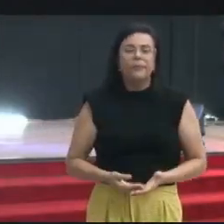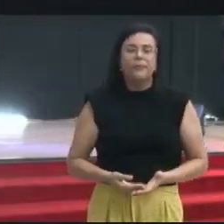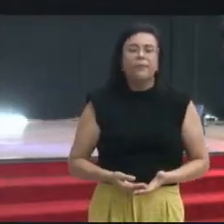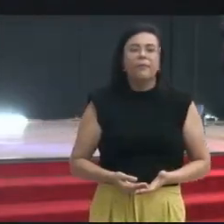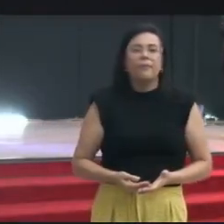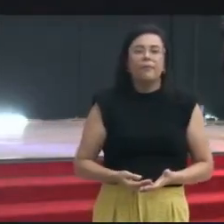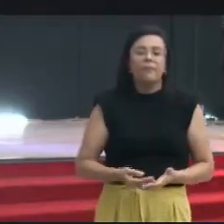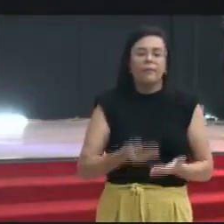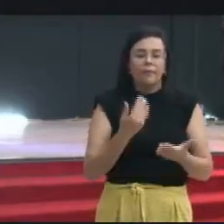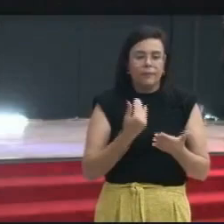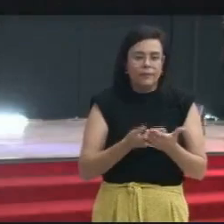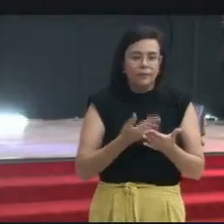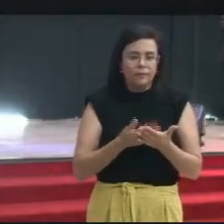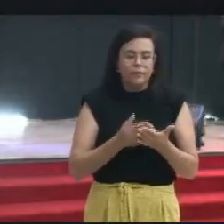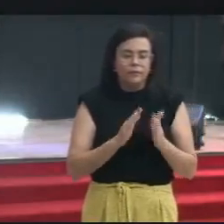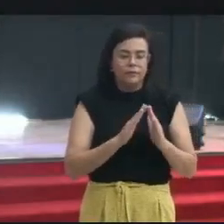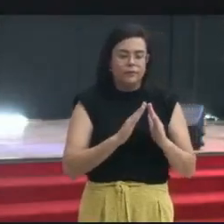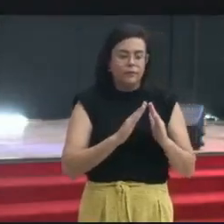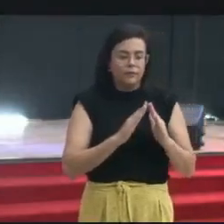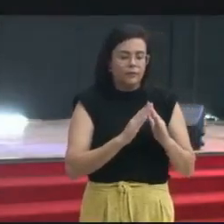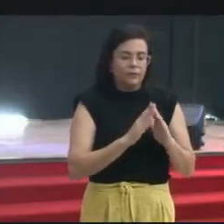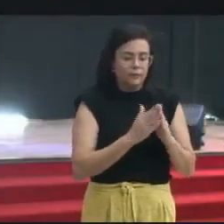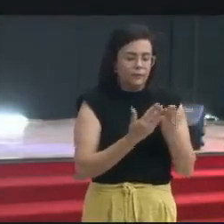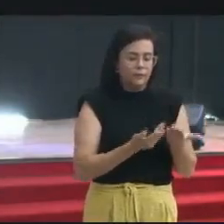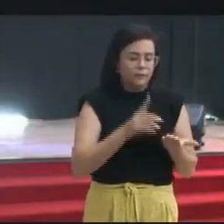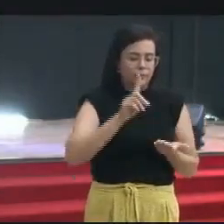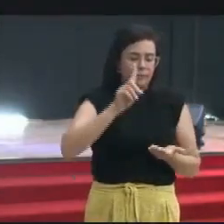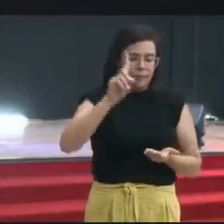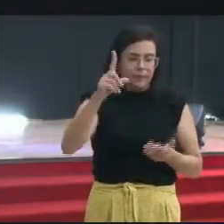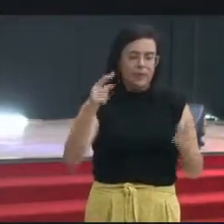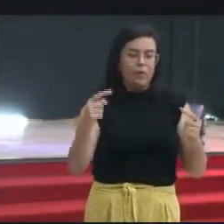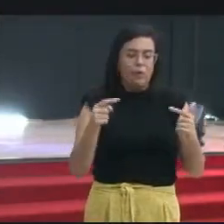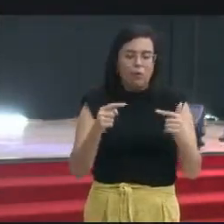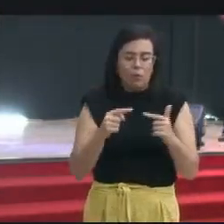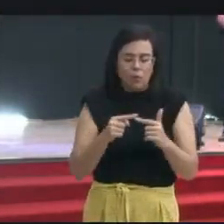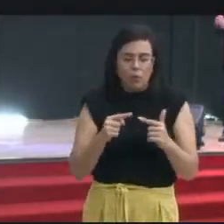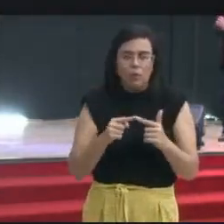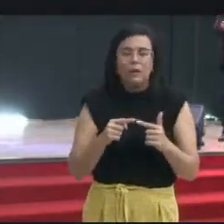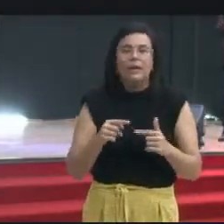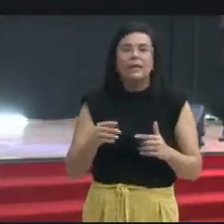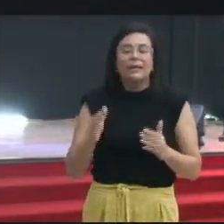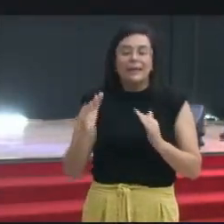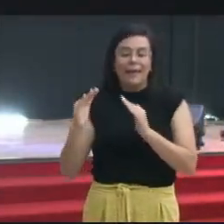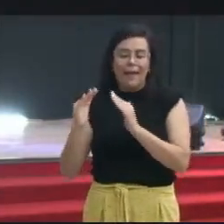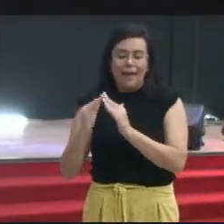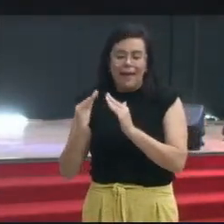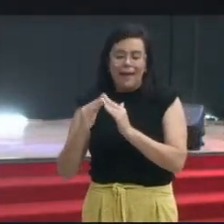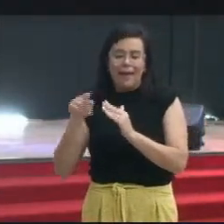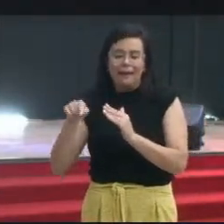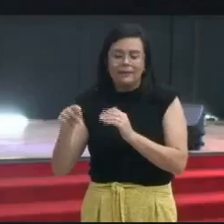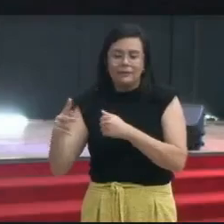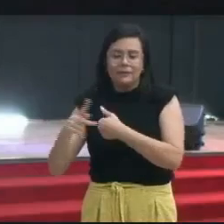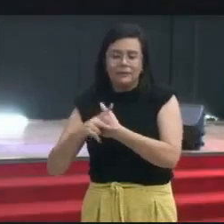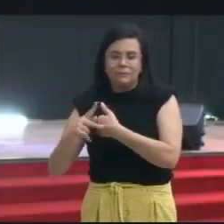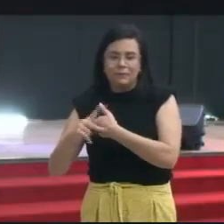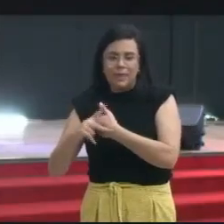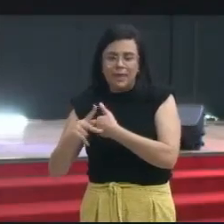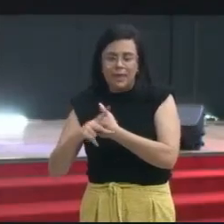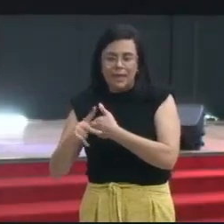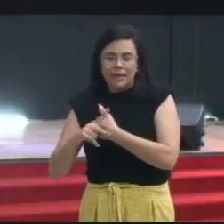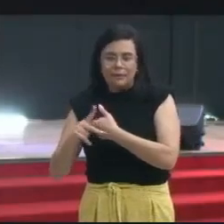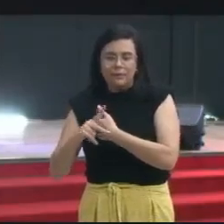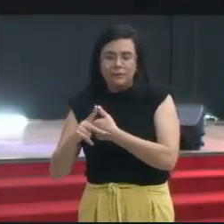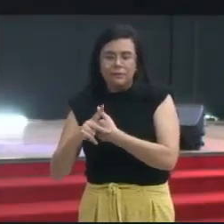da Bíblia concordam que a casa de Pedro em Cafarnaum, Jesus veio de Nazaré para Cafarnaum, a casa